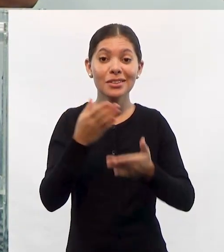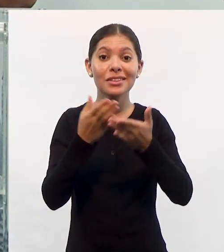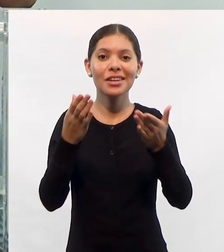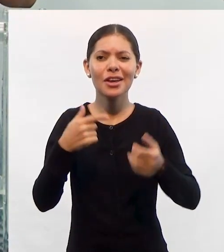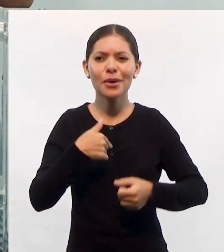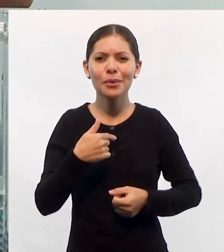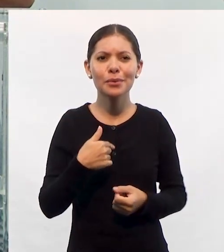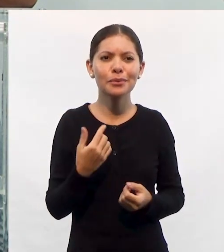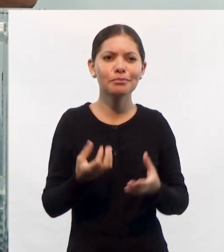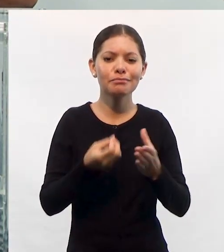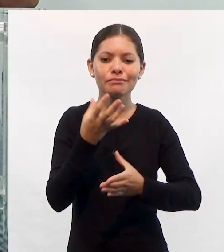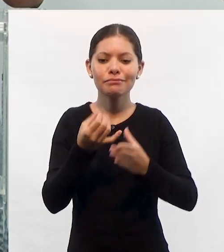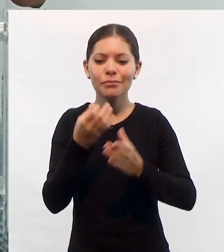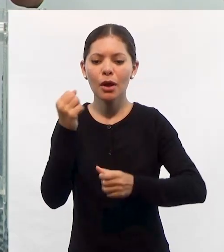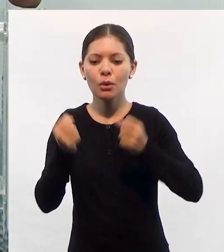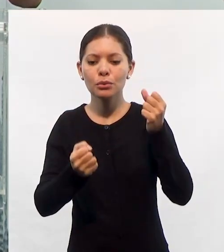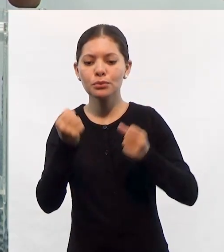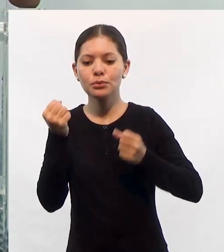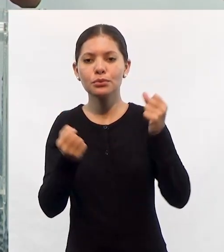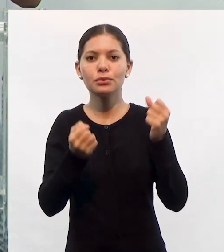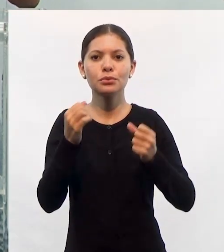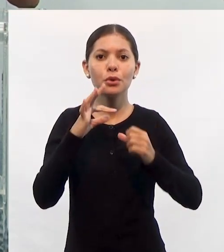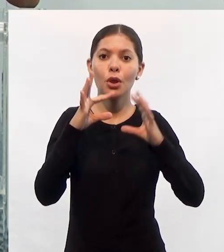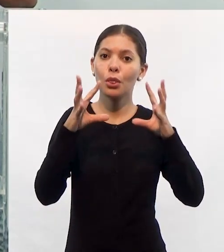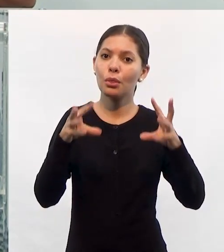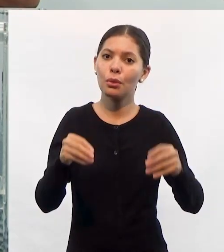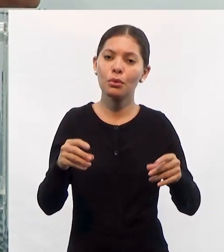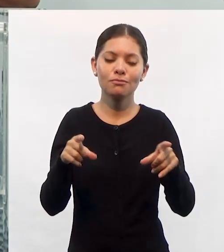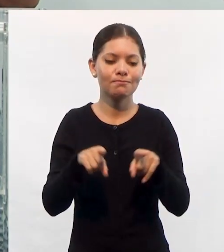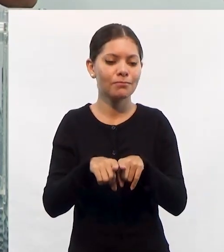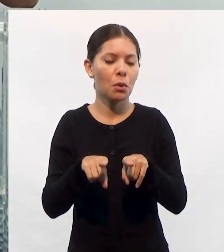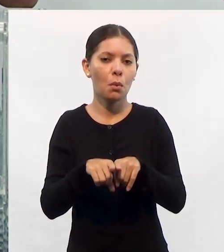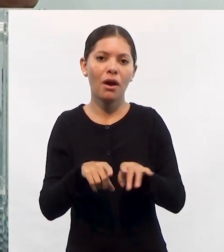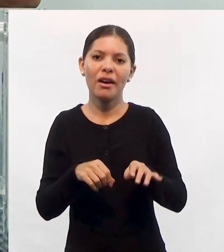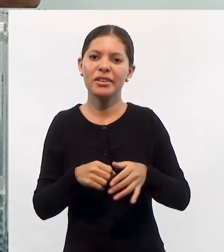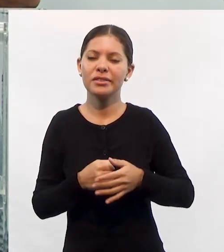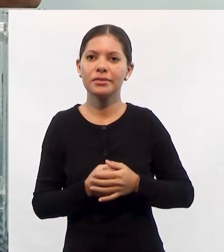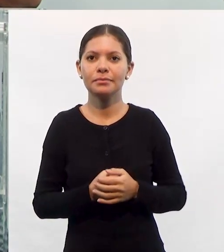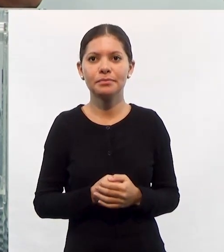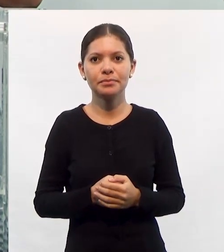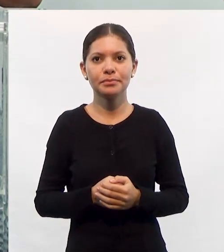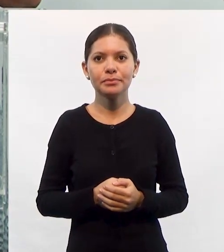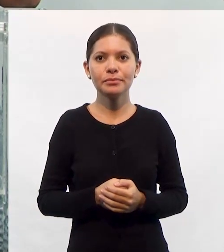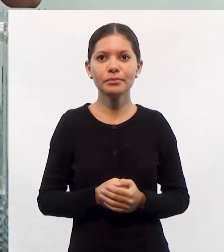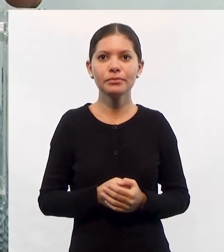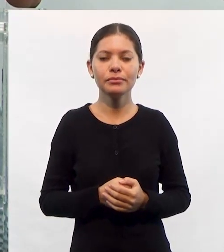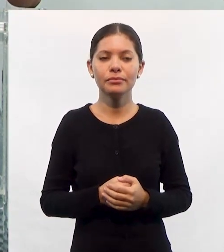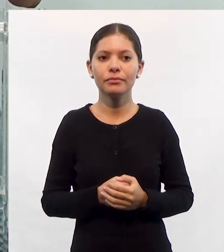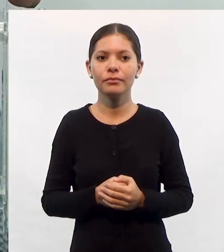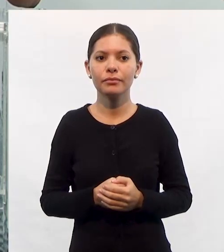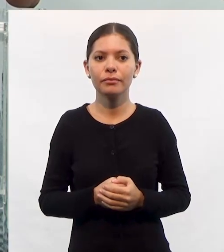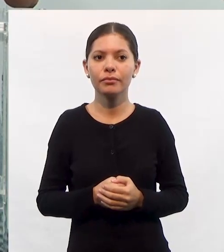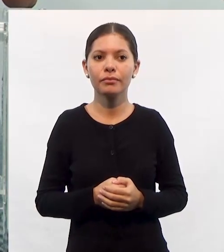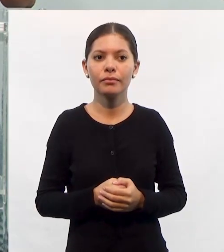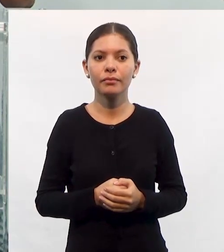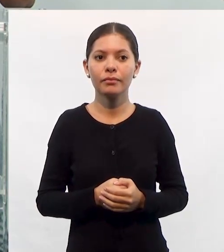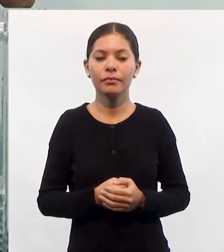produzindo carros. Os carros são todos iguais, não tem variação entre eles. Então, nesse